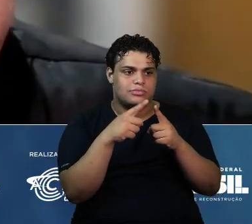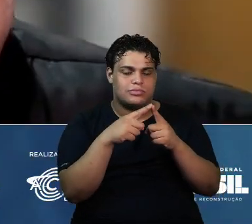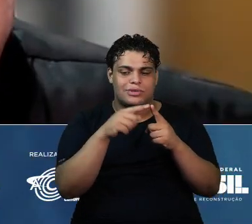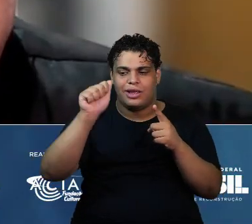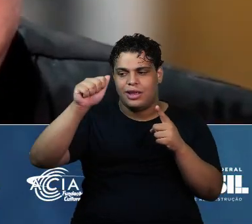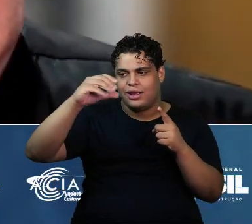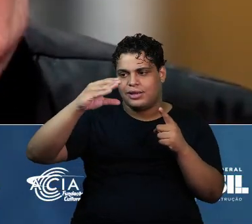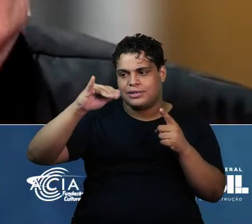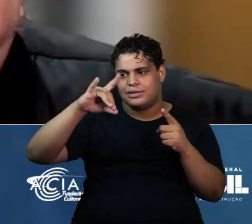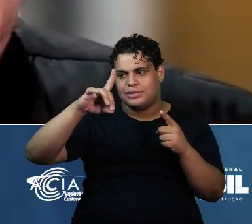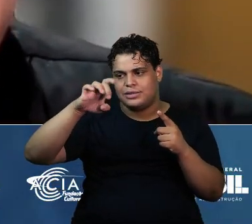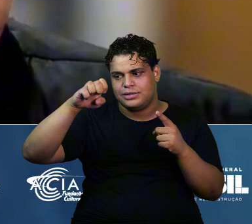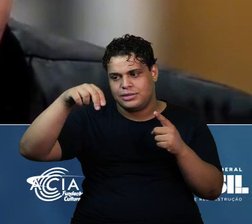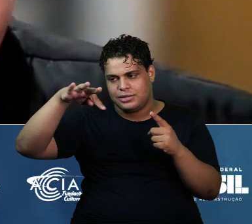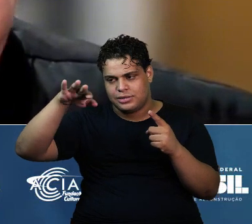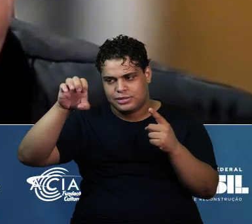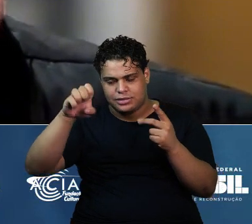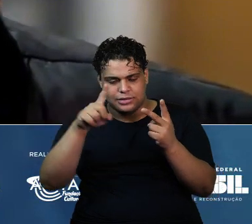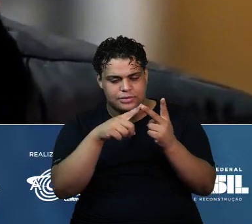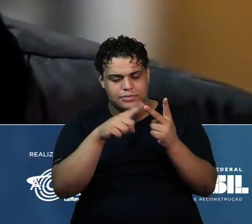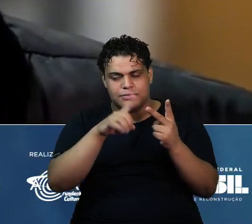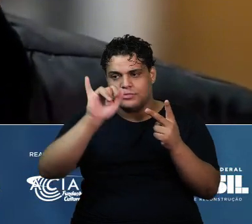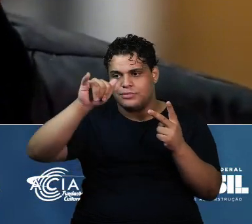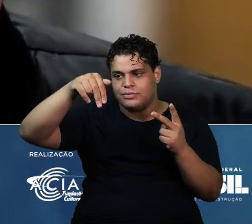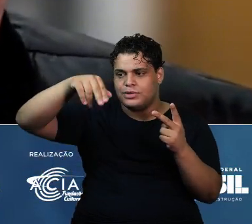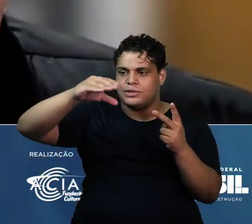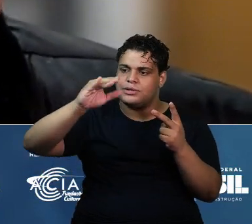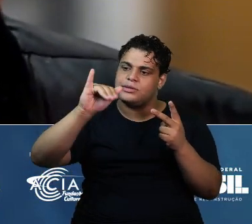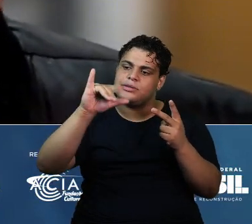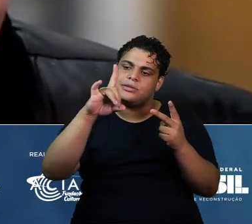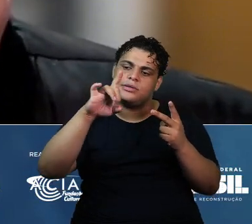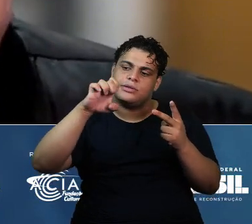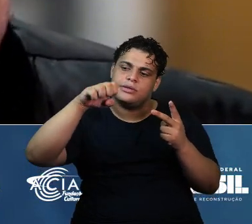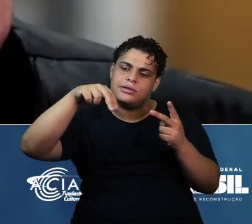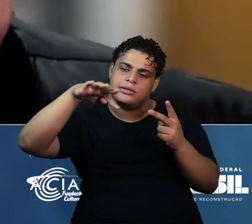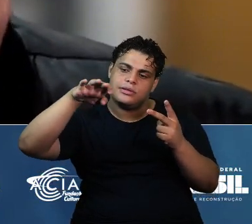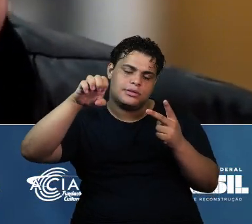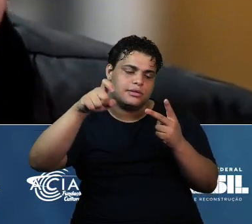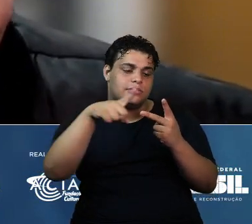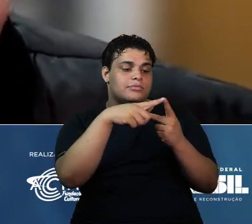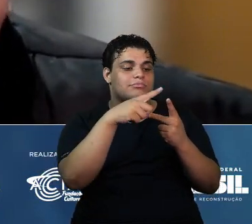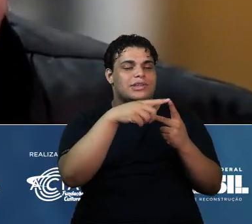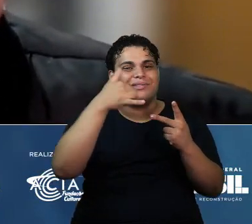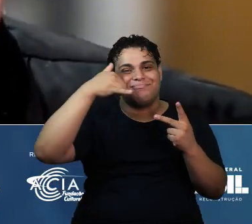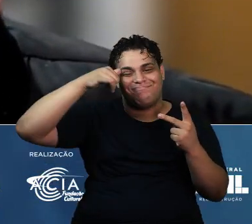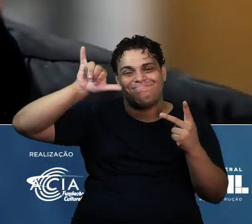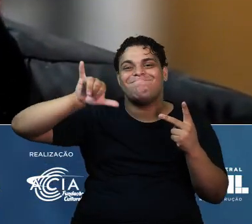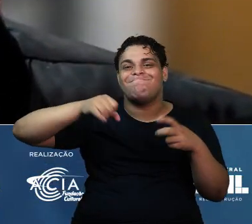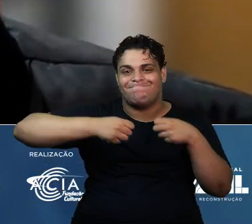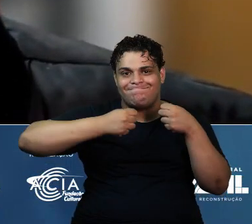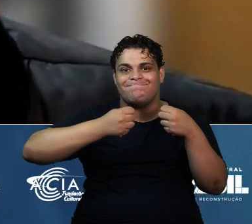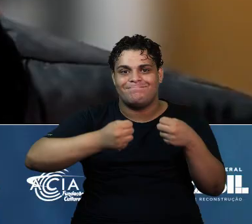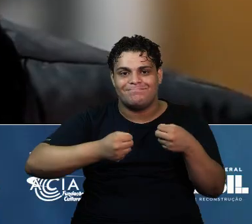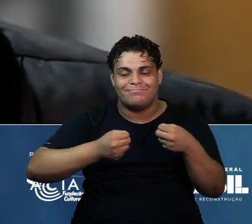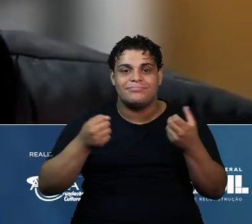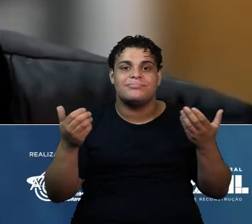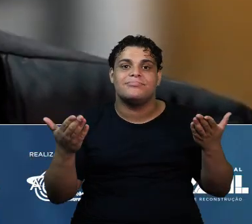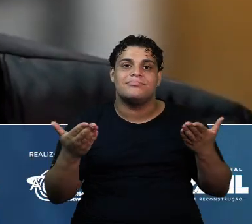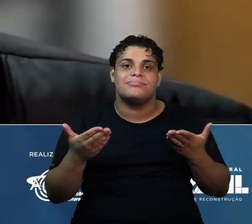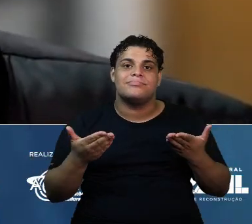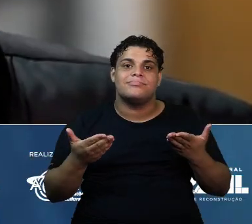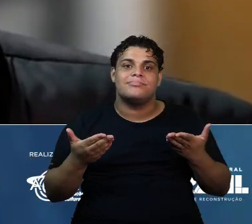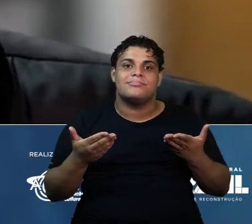e incidente, né? Acidente é algo prevenível, né? Por isso que o Dr. Spillman, que é